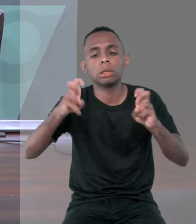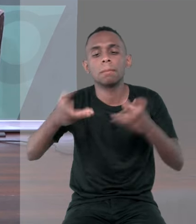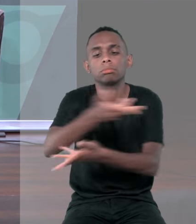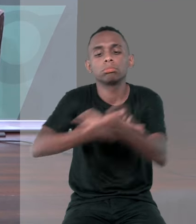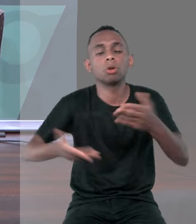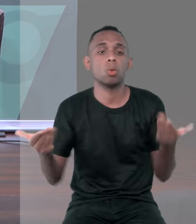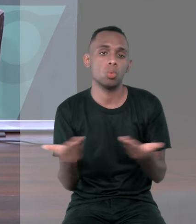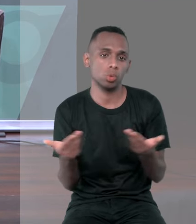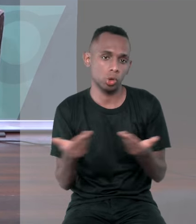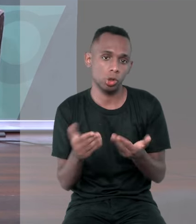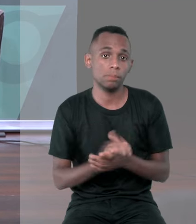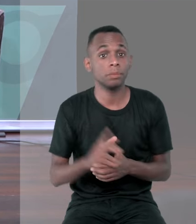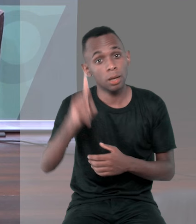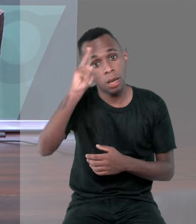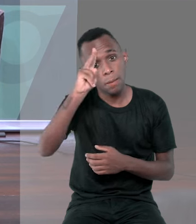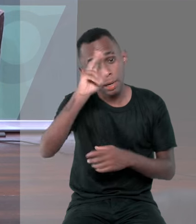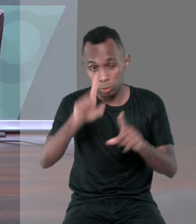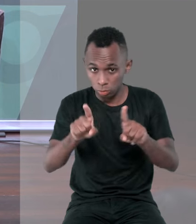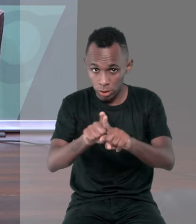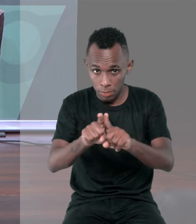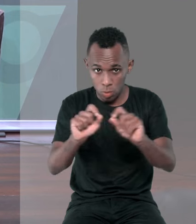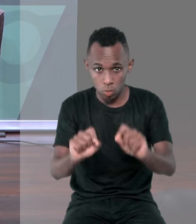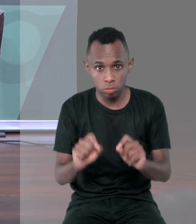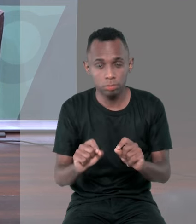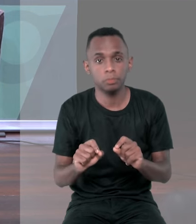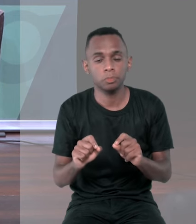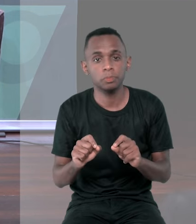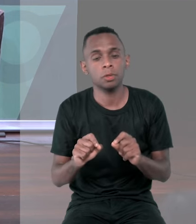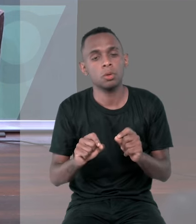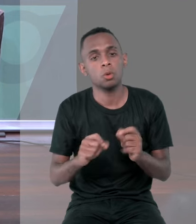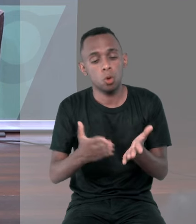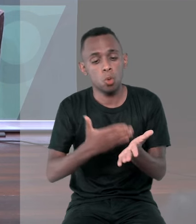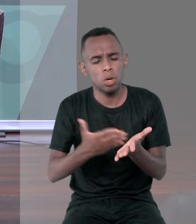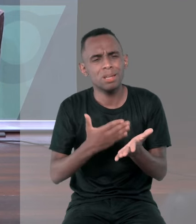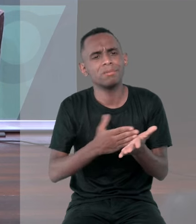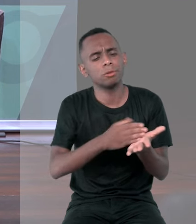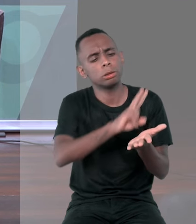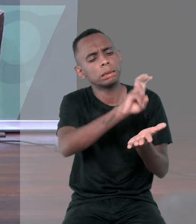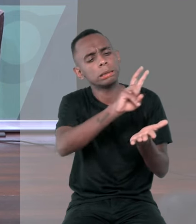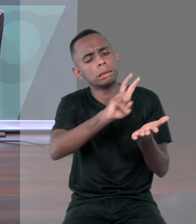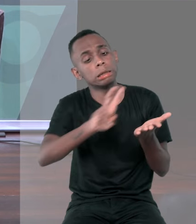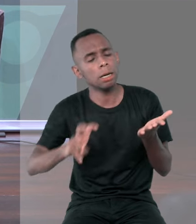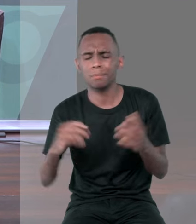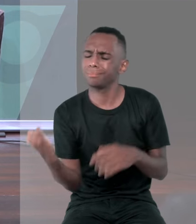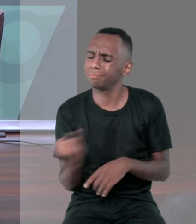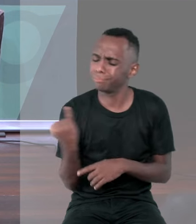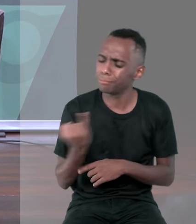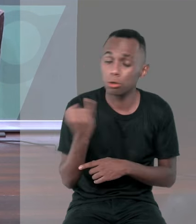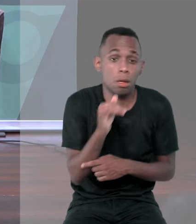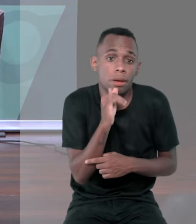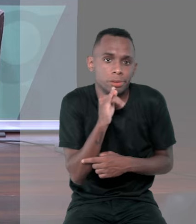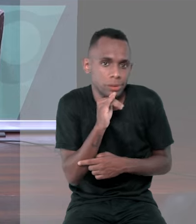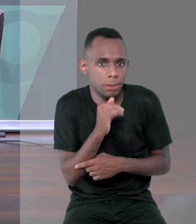aqui hoje. Né? Lembrando que o livro aborda temas importantes, né? Por